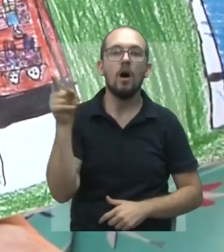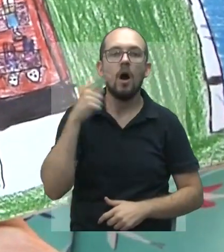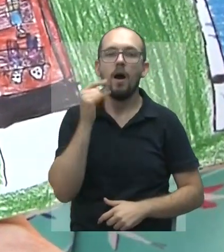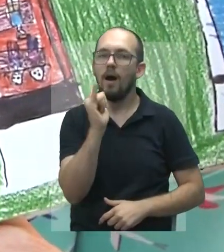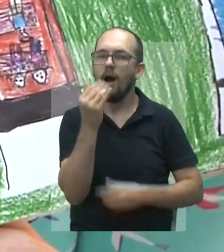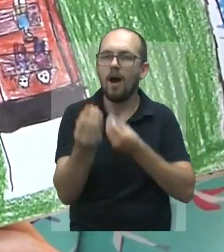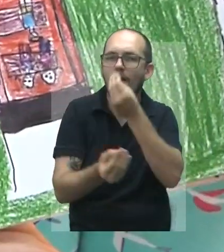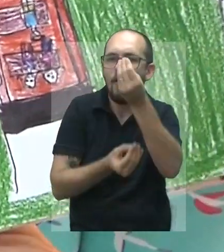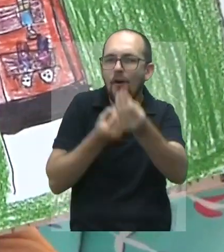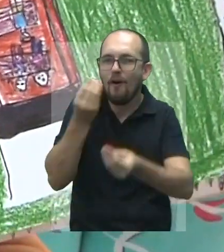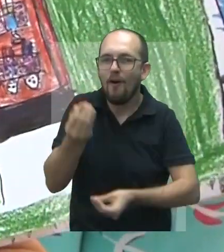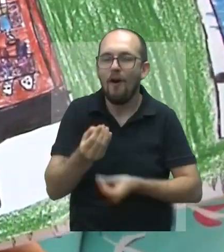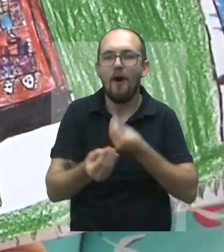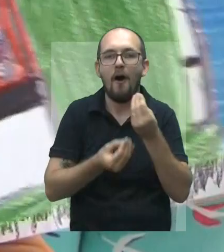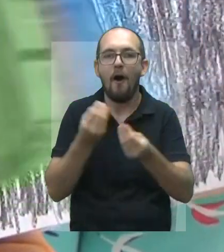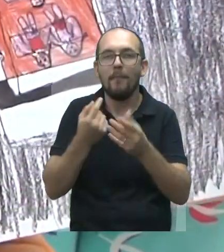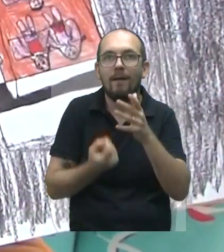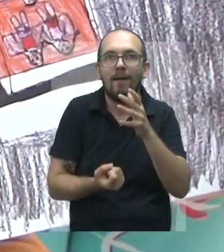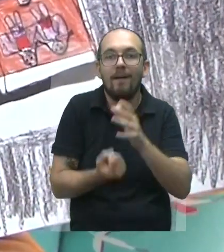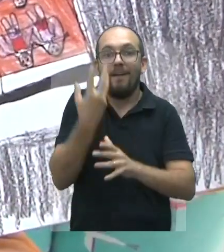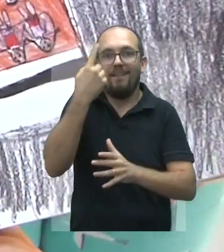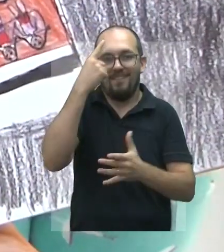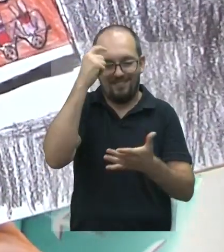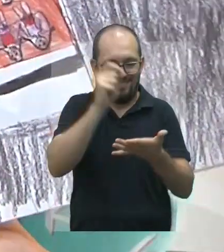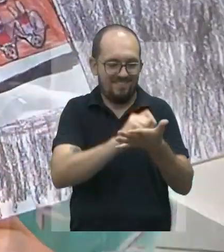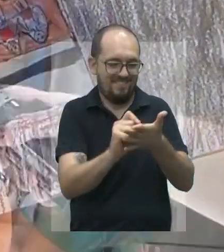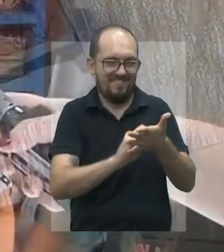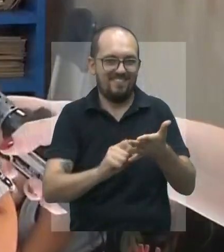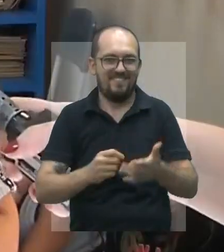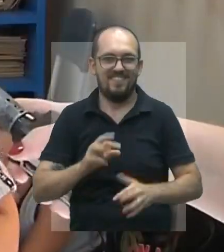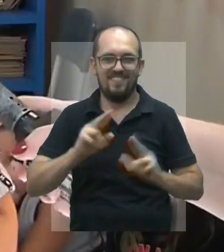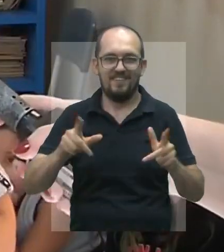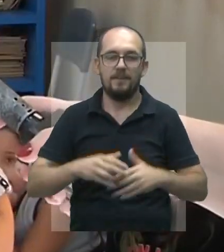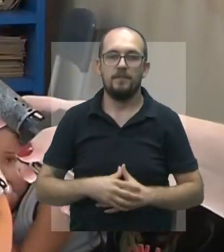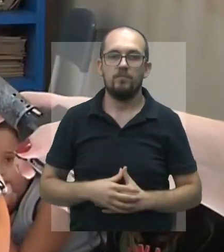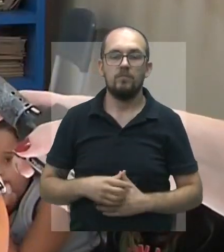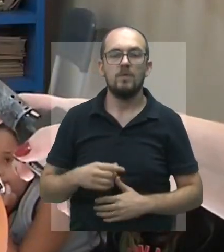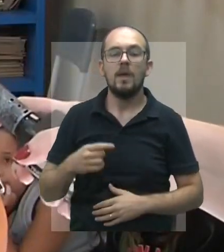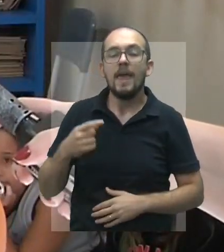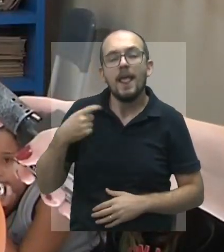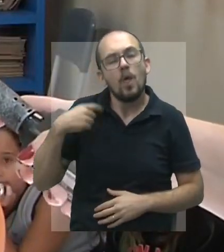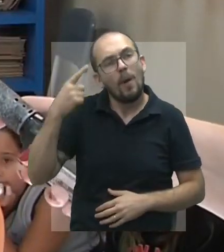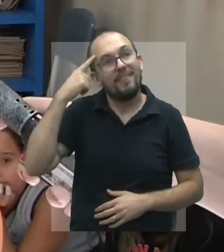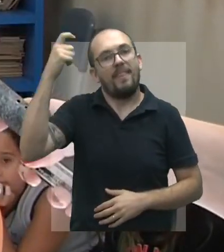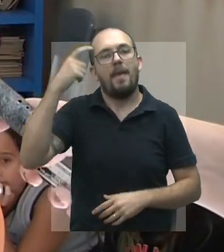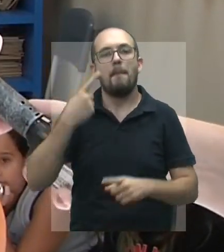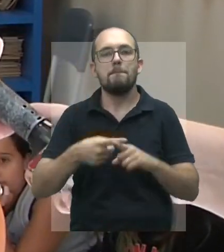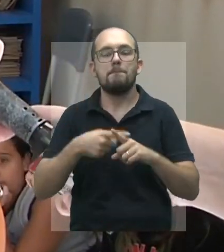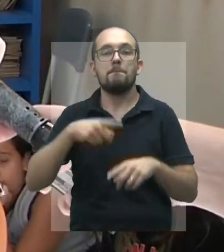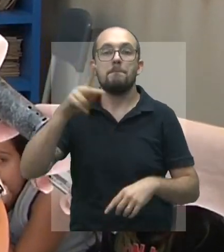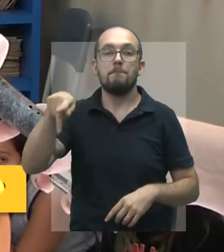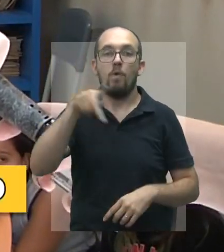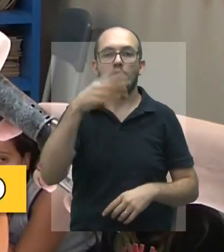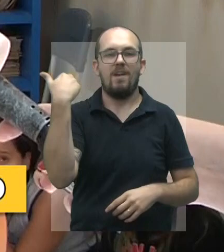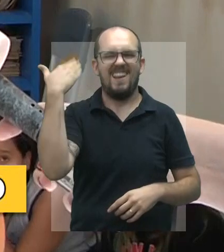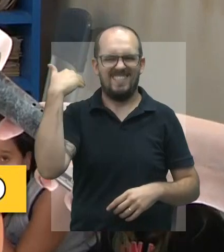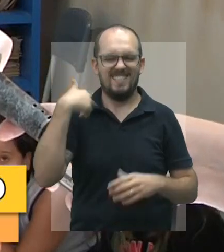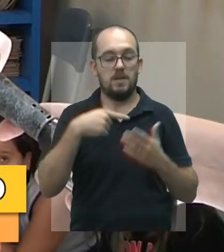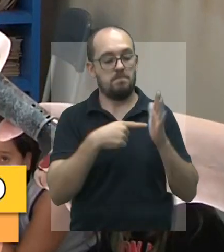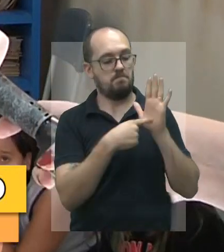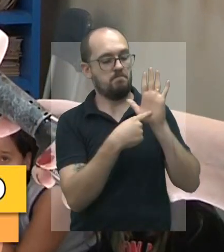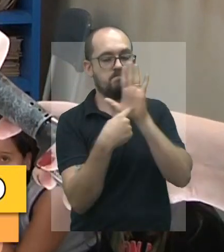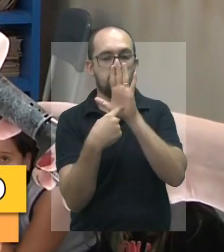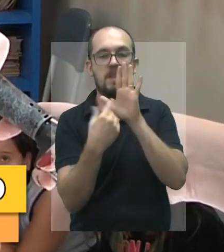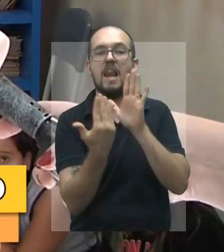veio a inspiração para o enredo irreverente da história. A ideia veio quando meu professor mostrou um livro que ele